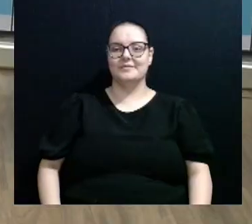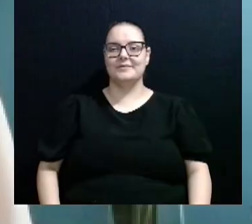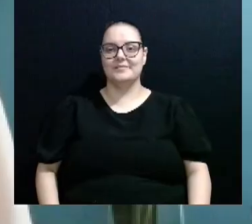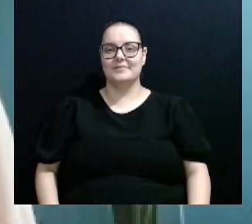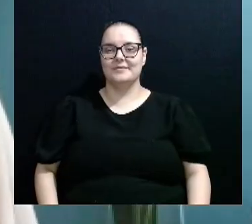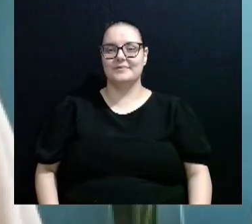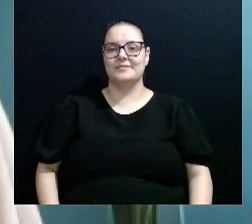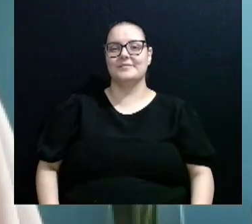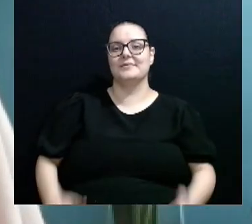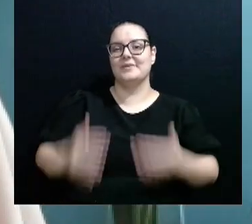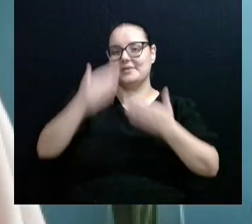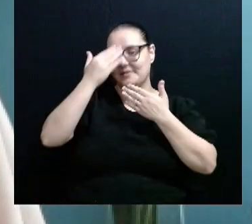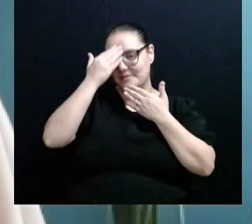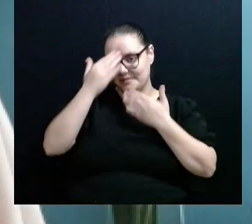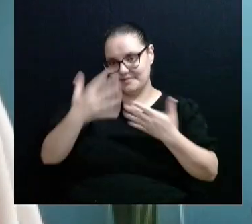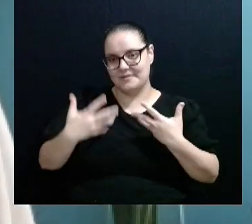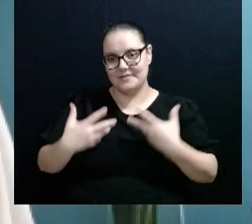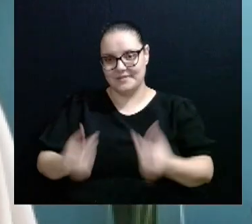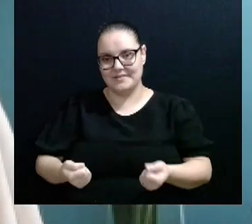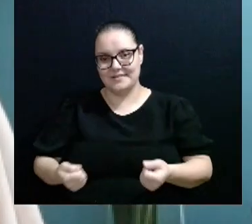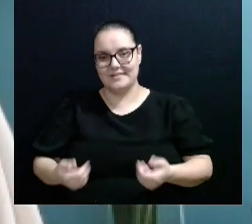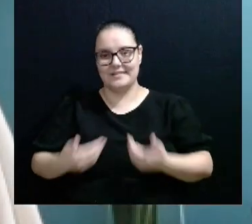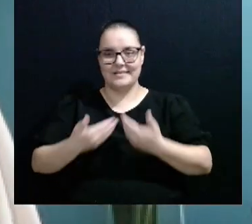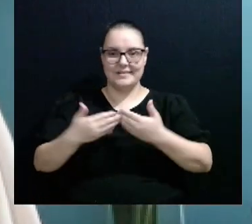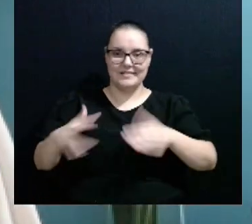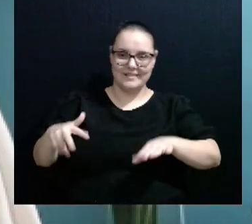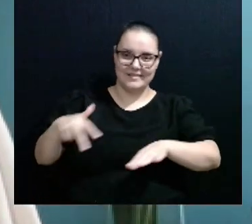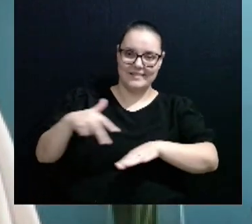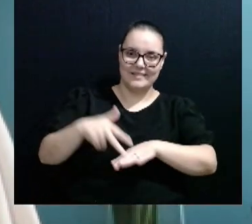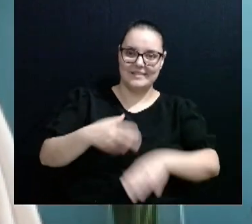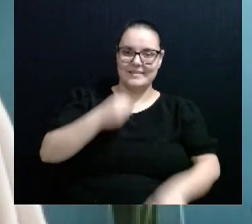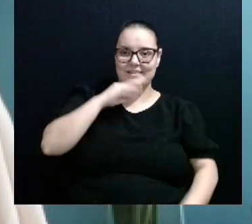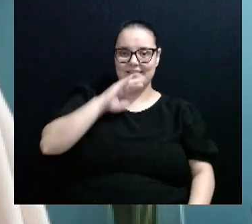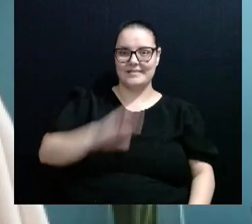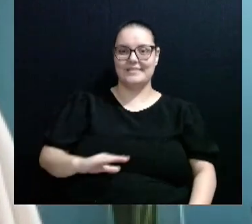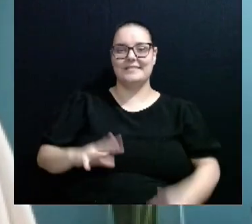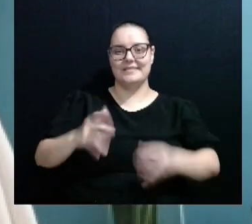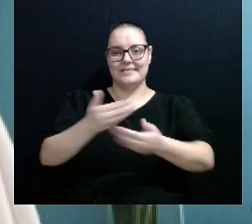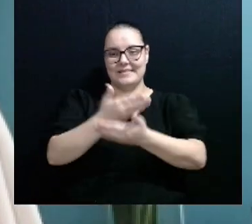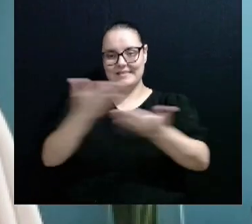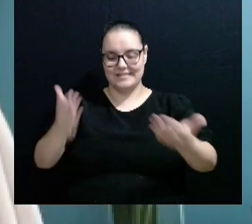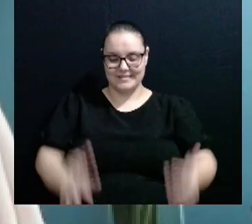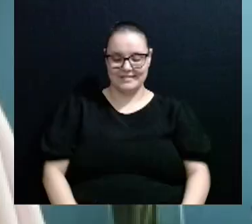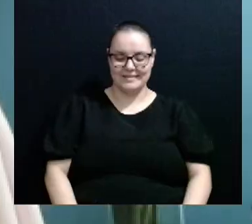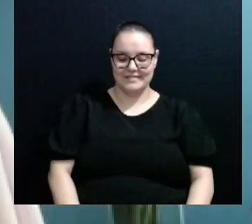obrigada por me receber, estou à disposição. Boa tarde para todos vocês. Boa tarde